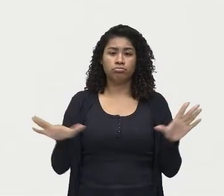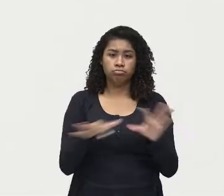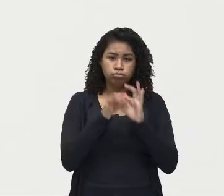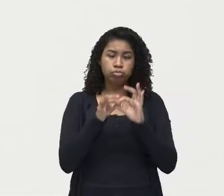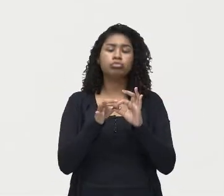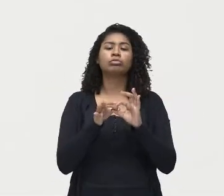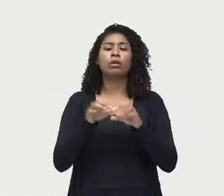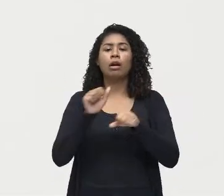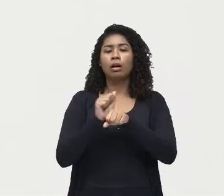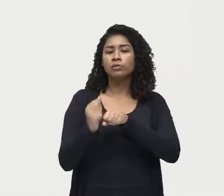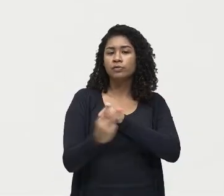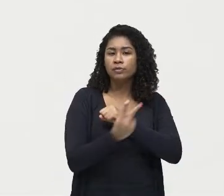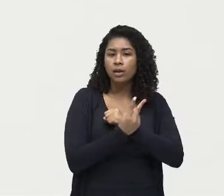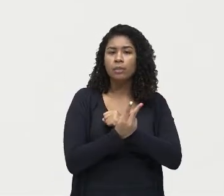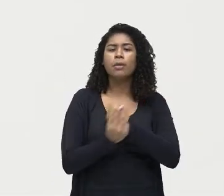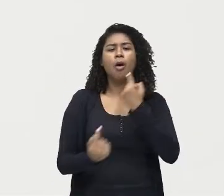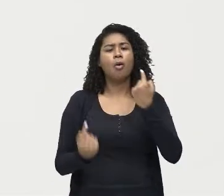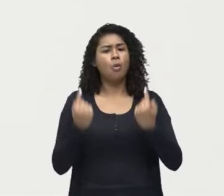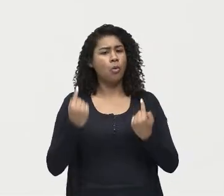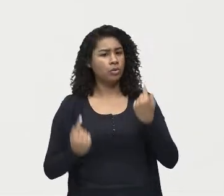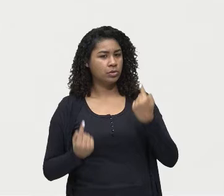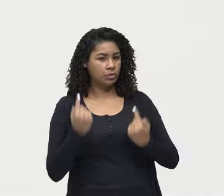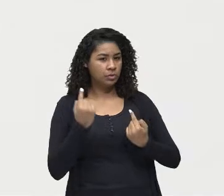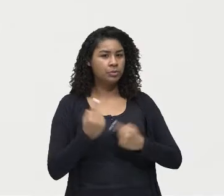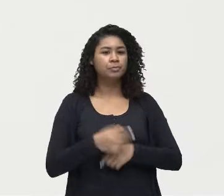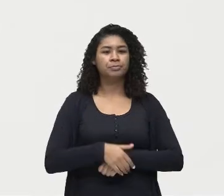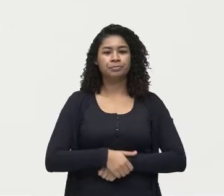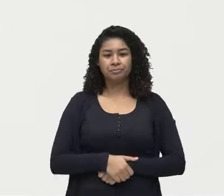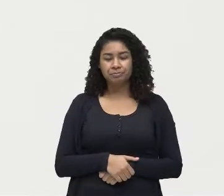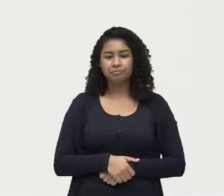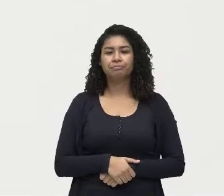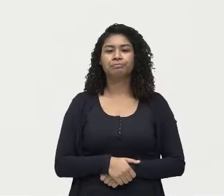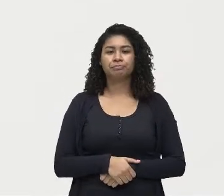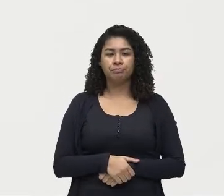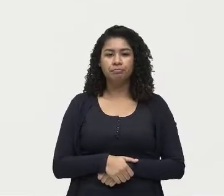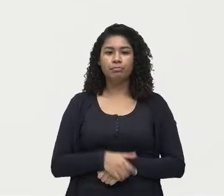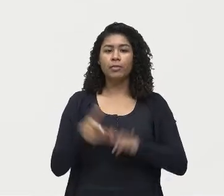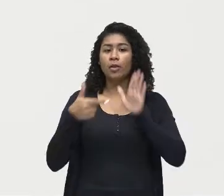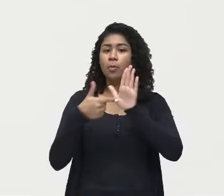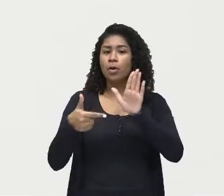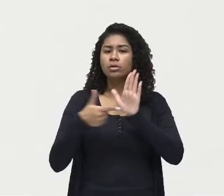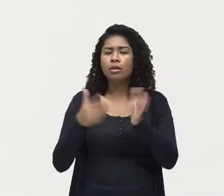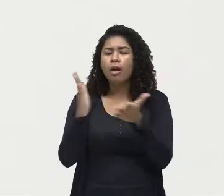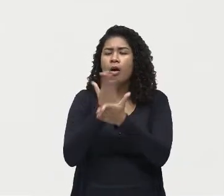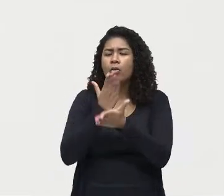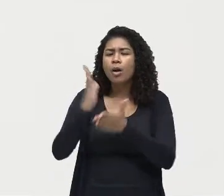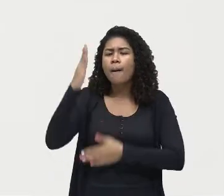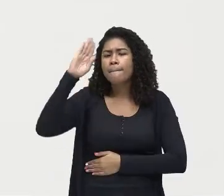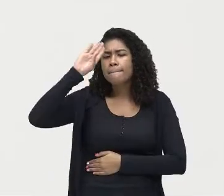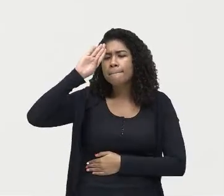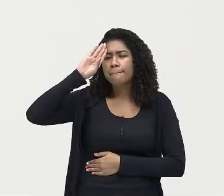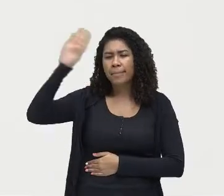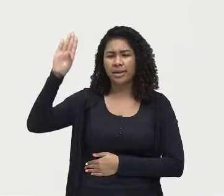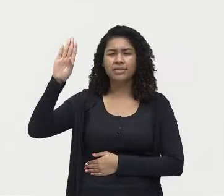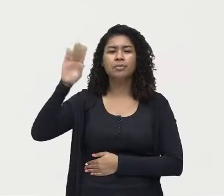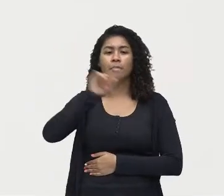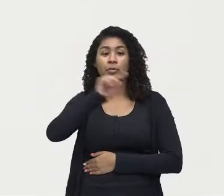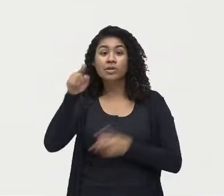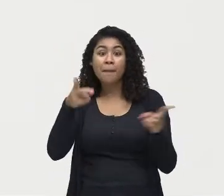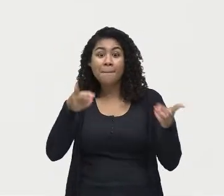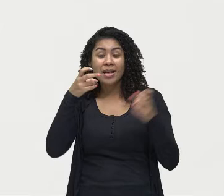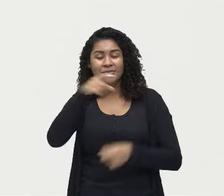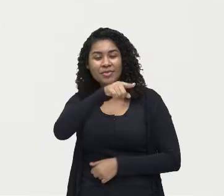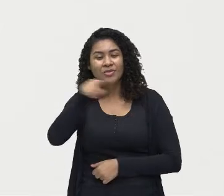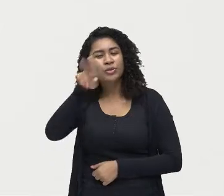indica uma condição. E olha o que eu vou fazer aqui agora. Eu vou destacar algumas para que você perceba como você faz